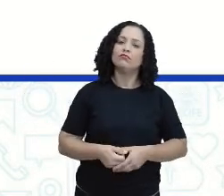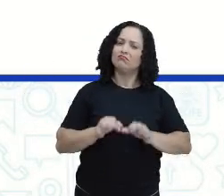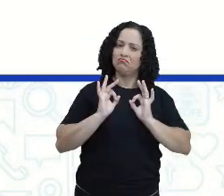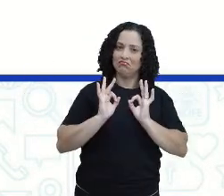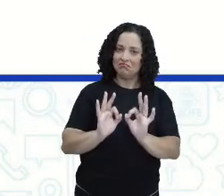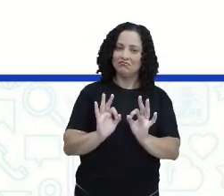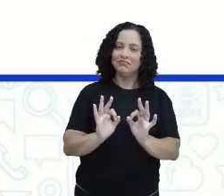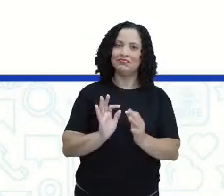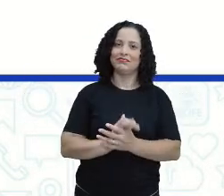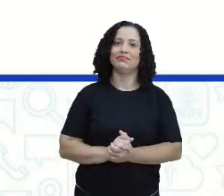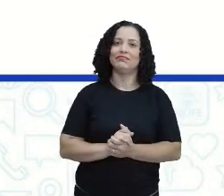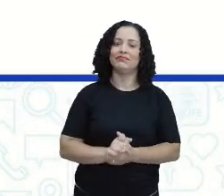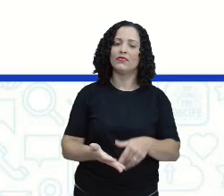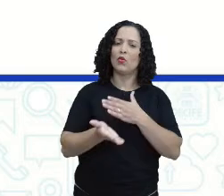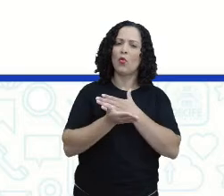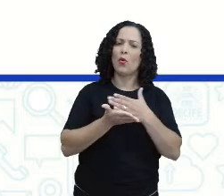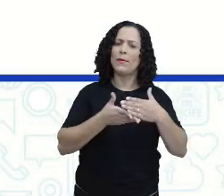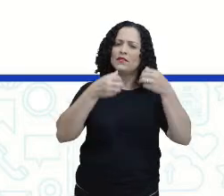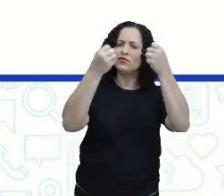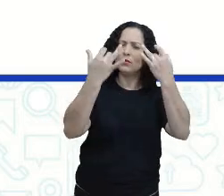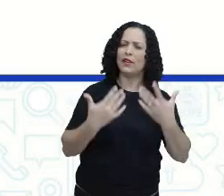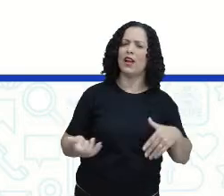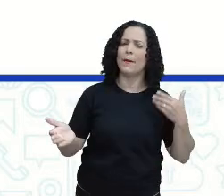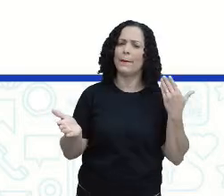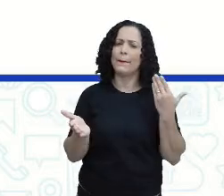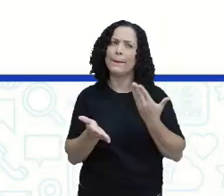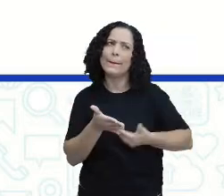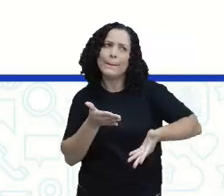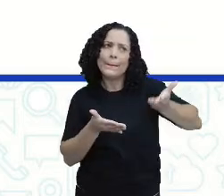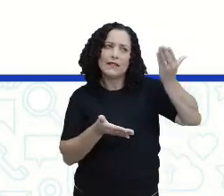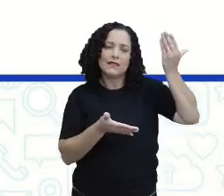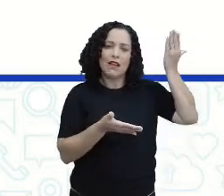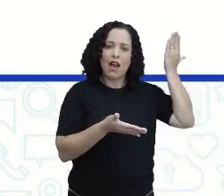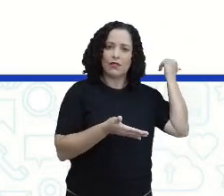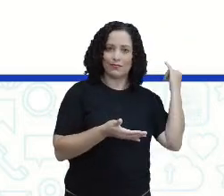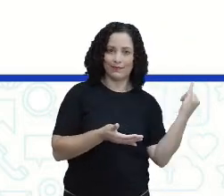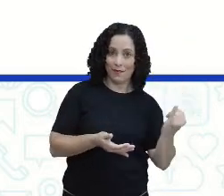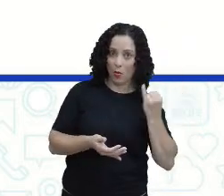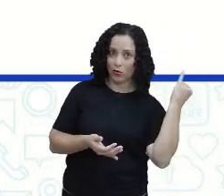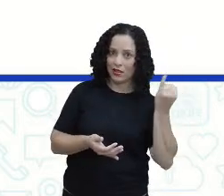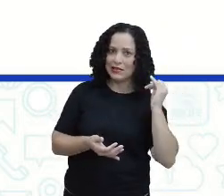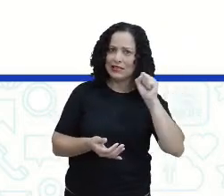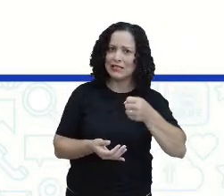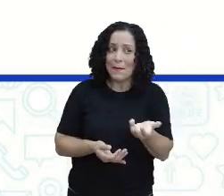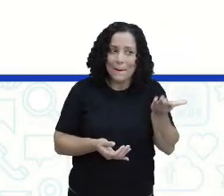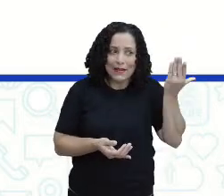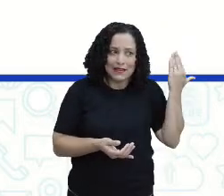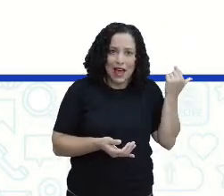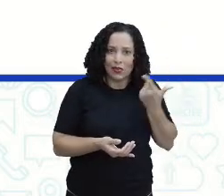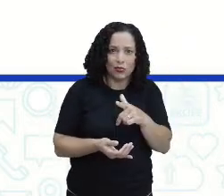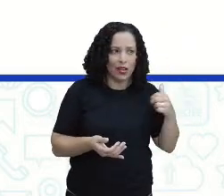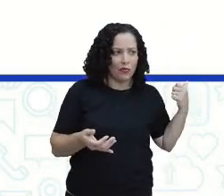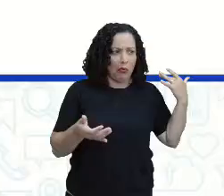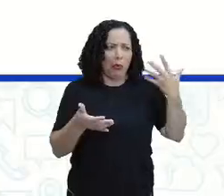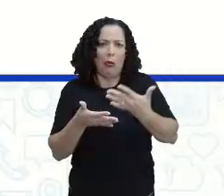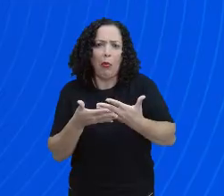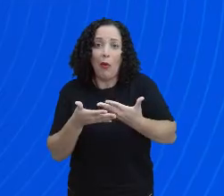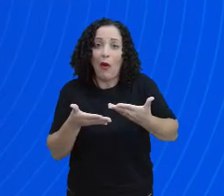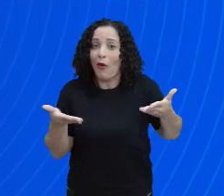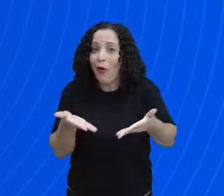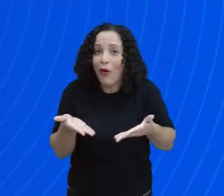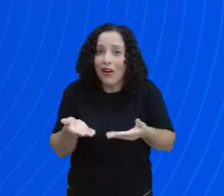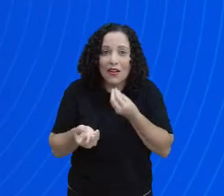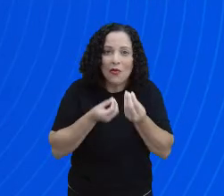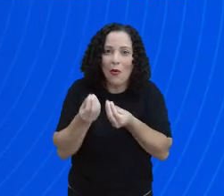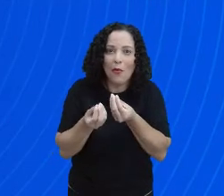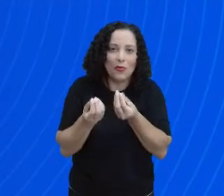Beleza. Começamos a falar do passado, porque é importante. Porque sem o passado, gente, nós não teríamos o quê? O agora,